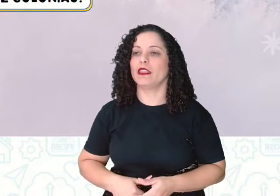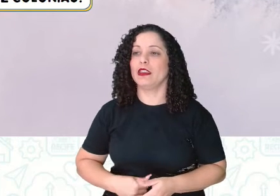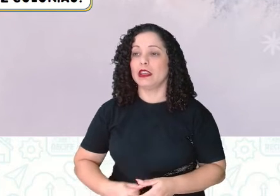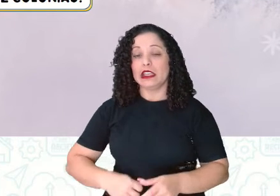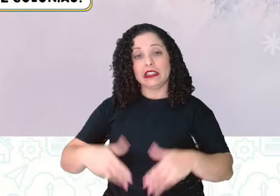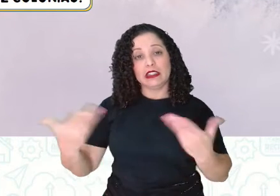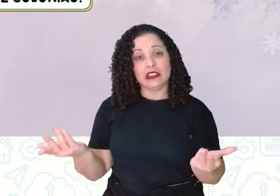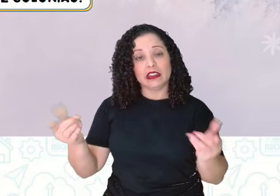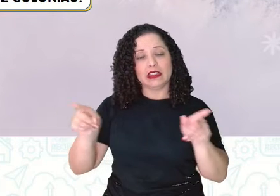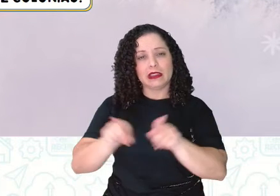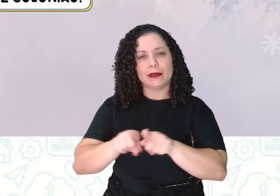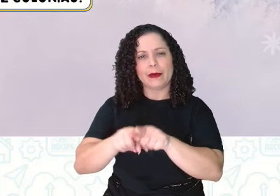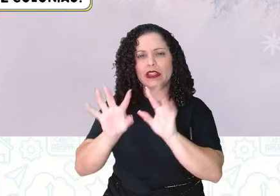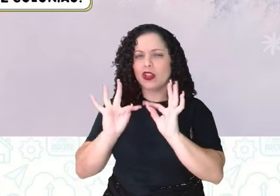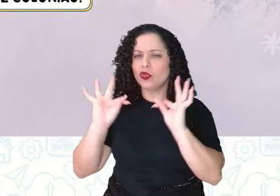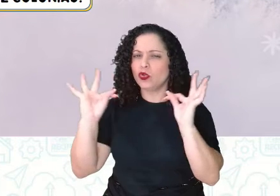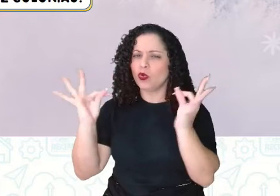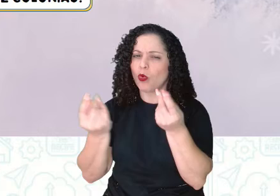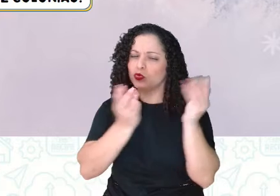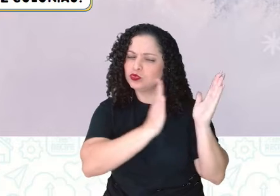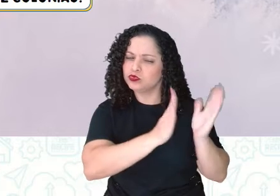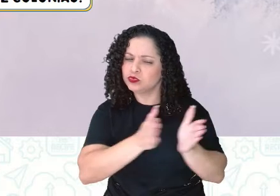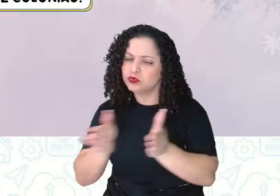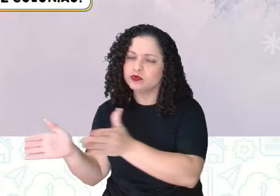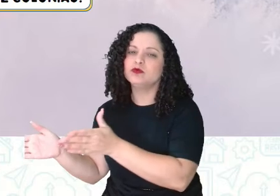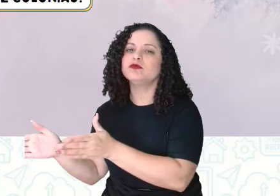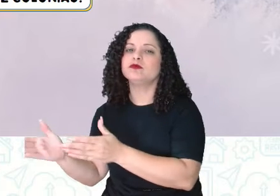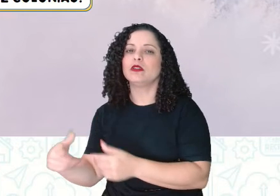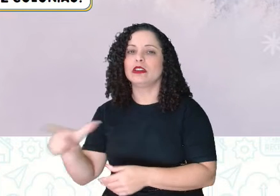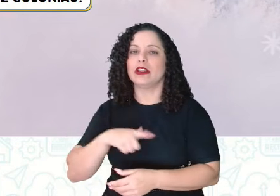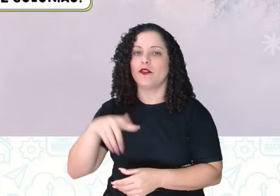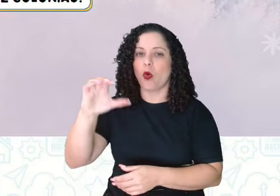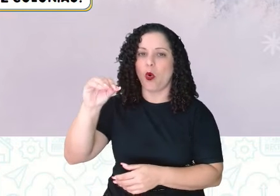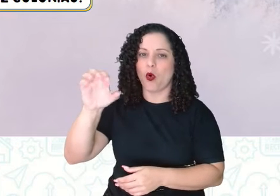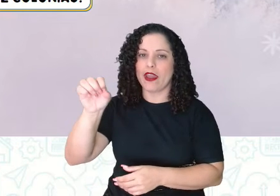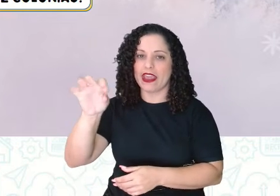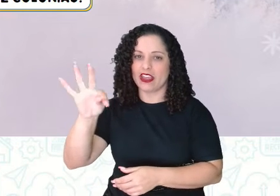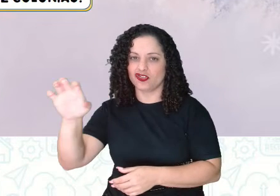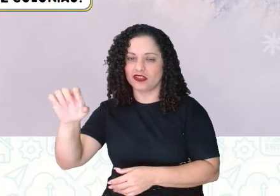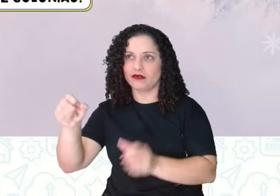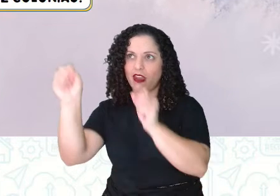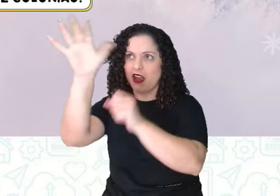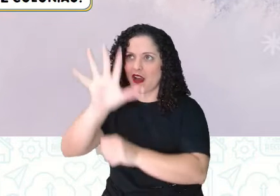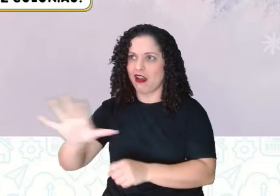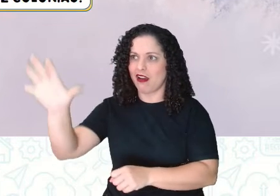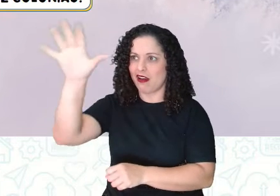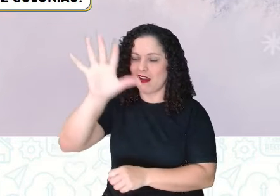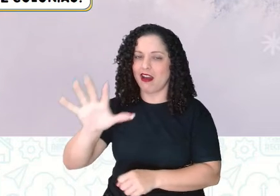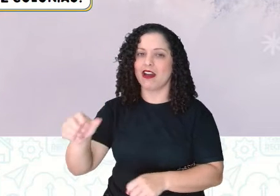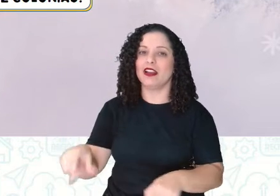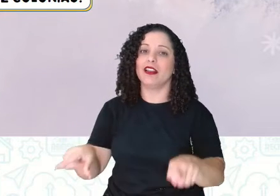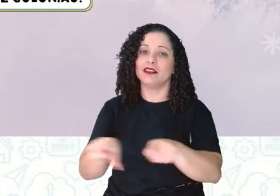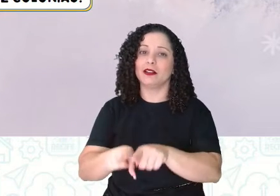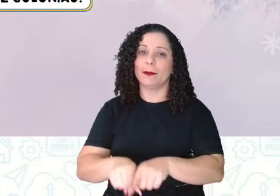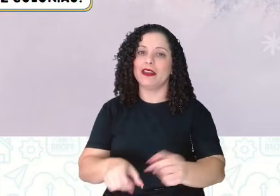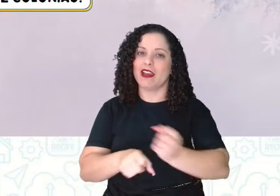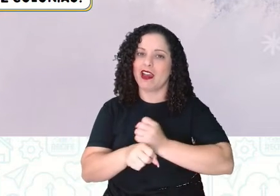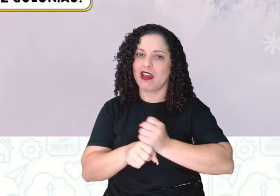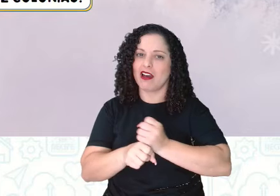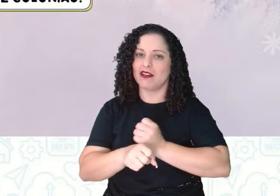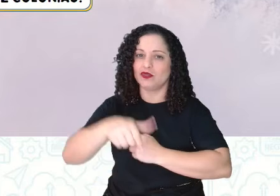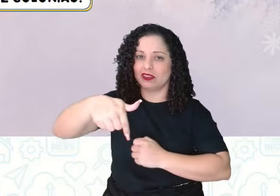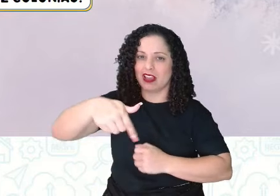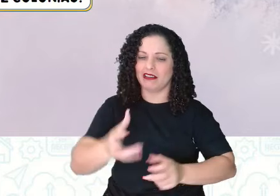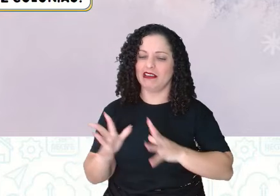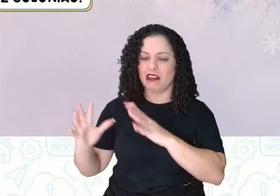de tudo, né, de tudo isso aí, teve a Terra do Oeste, né, a Guerra dos 7 anos, essas terras do Oeste que os colonos ingleses queriam